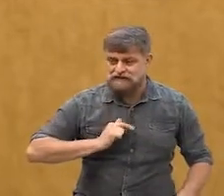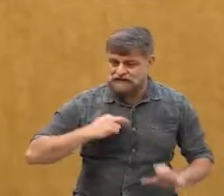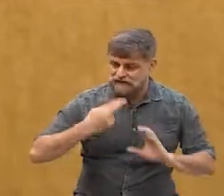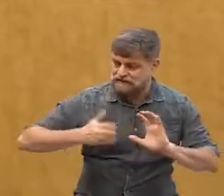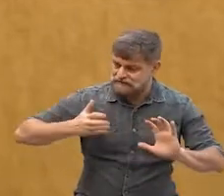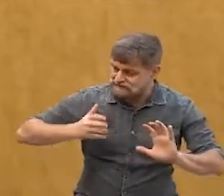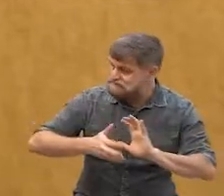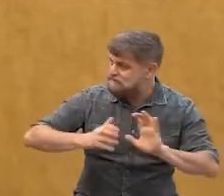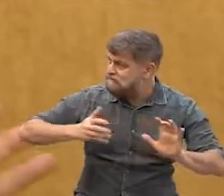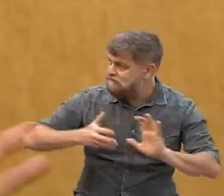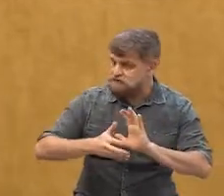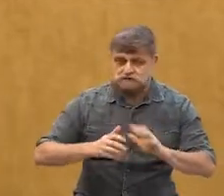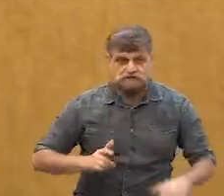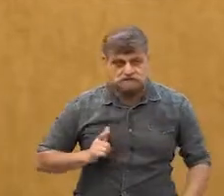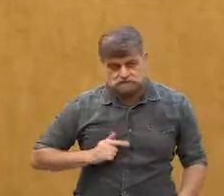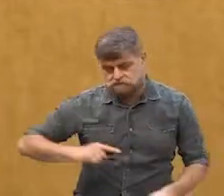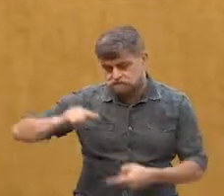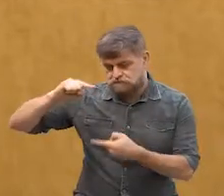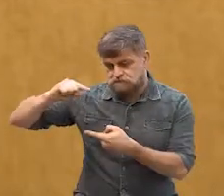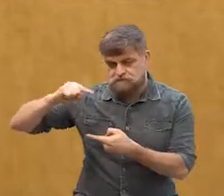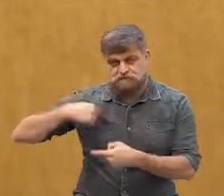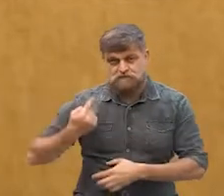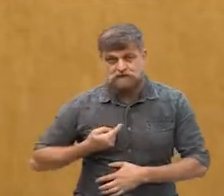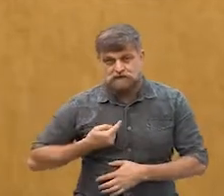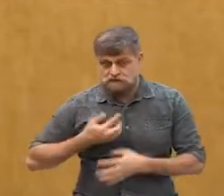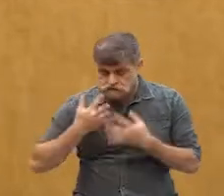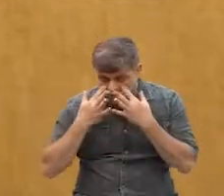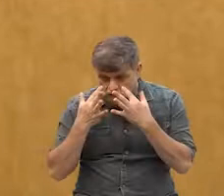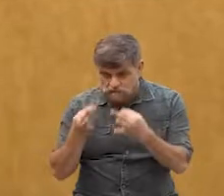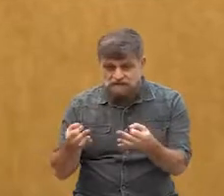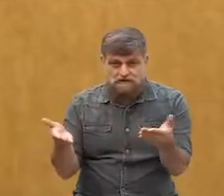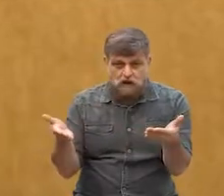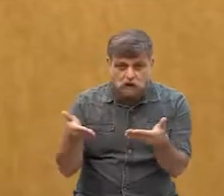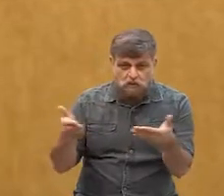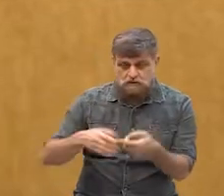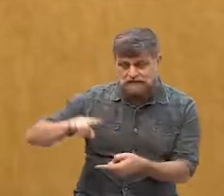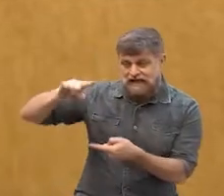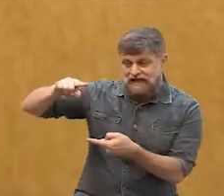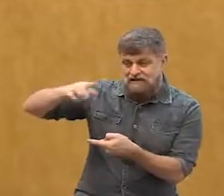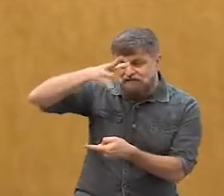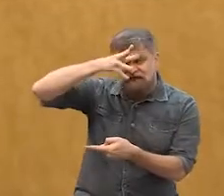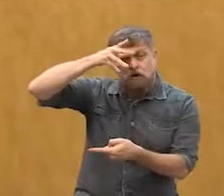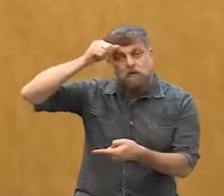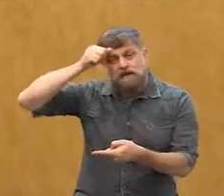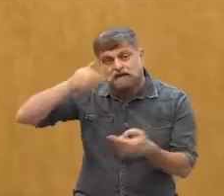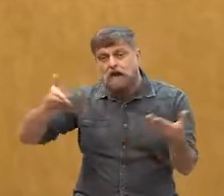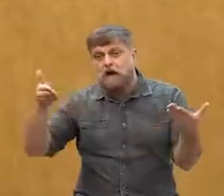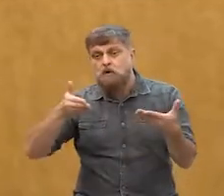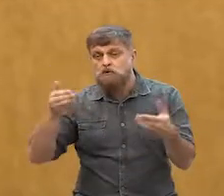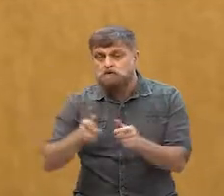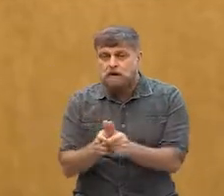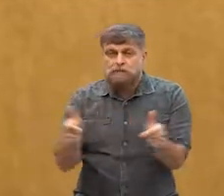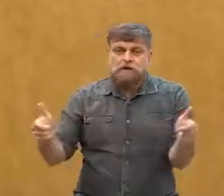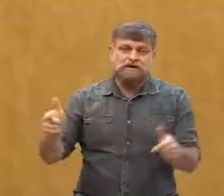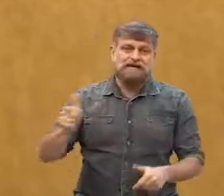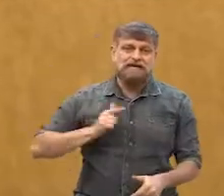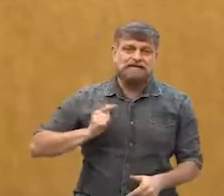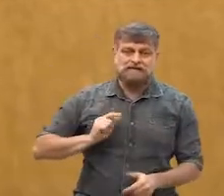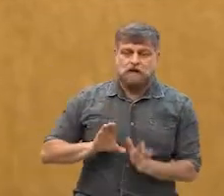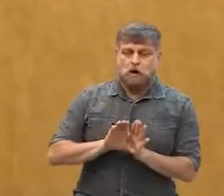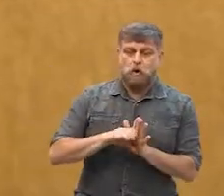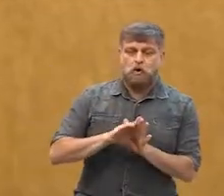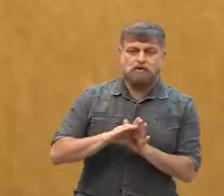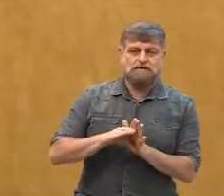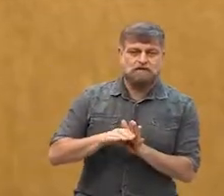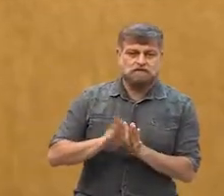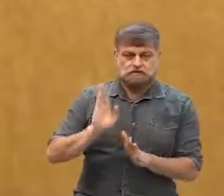reciclagem. Então, muitas garrafas, se a gente observar hoje, as garrafas de refrigerante, muitas delas já têm um conteúdo